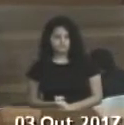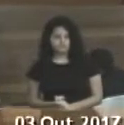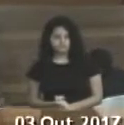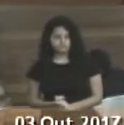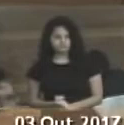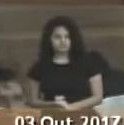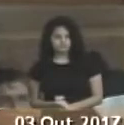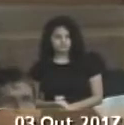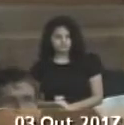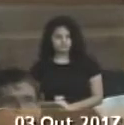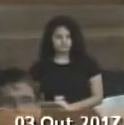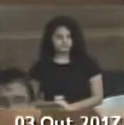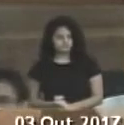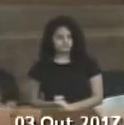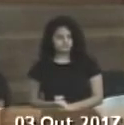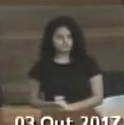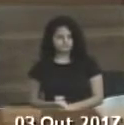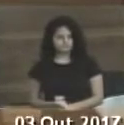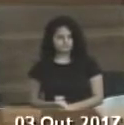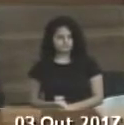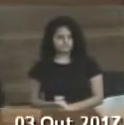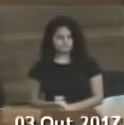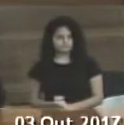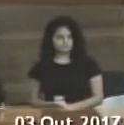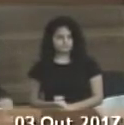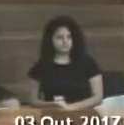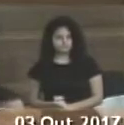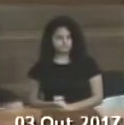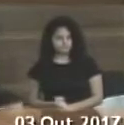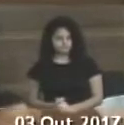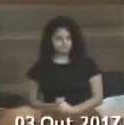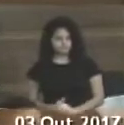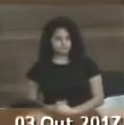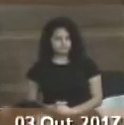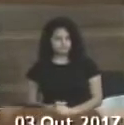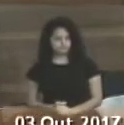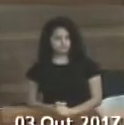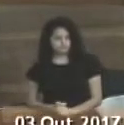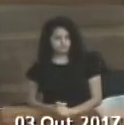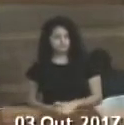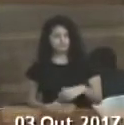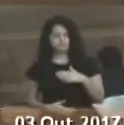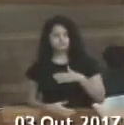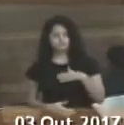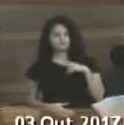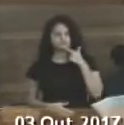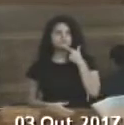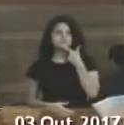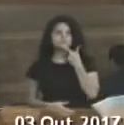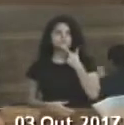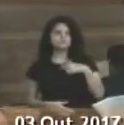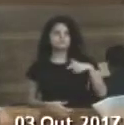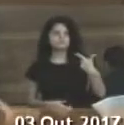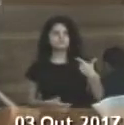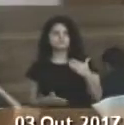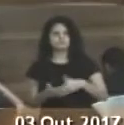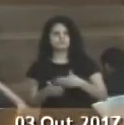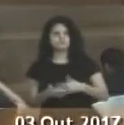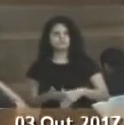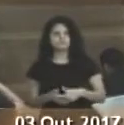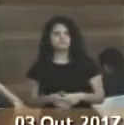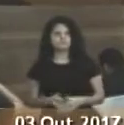eu, Maiara Vidal Garcia, servidor legislativo, redigi e digitei, e eu, Jedi, segundo secretário, subscrevo e